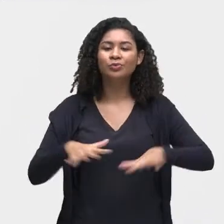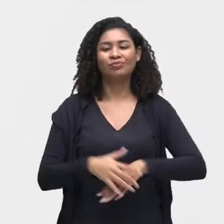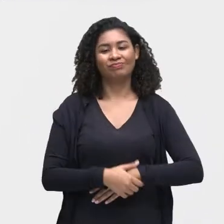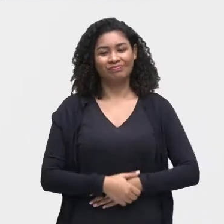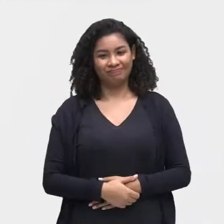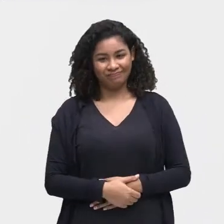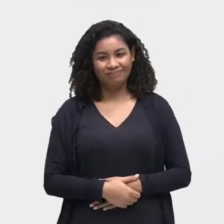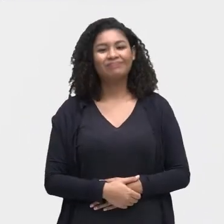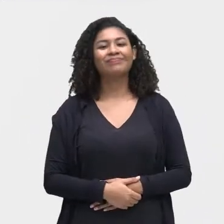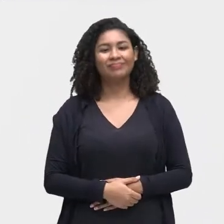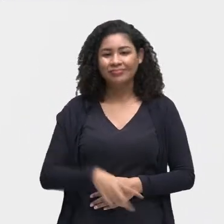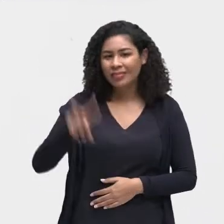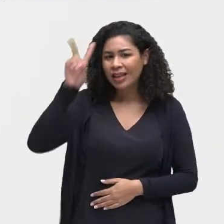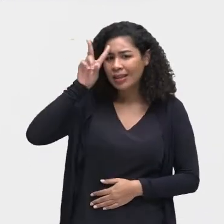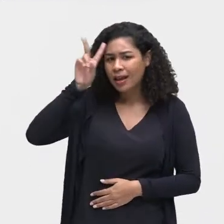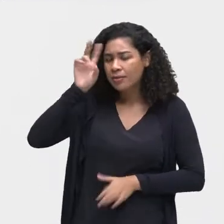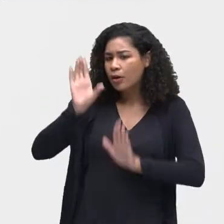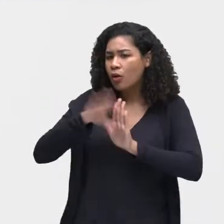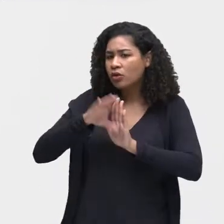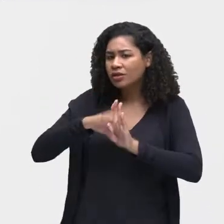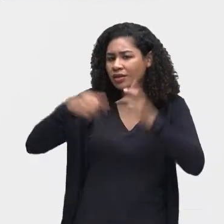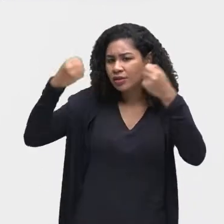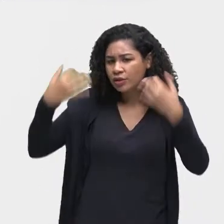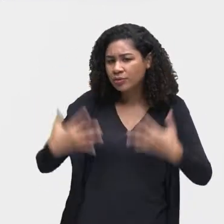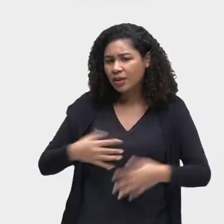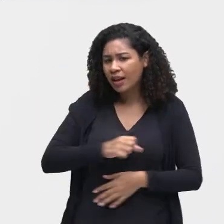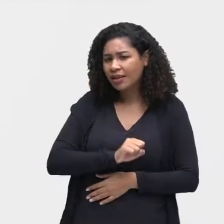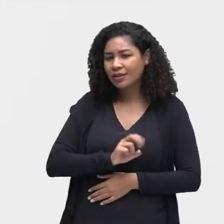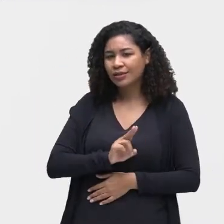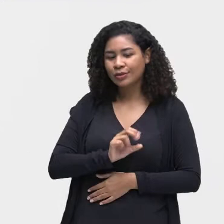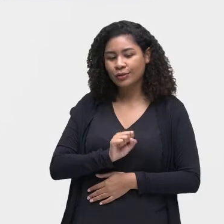aquele conceito que a gente leu ainda há pouco.